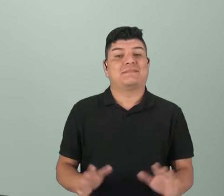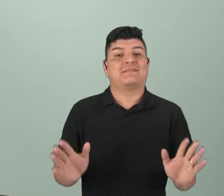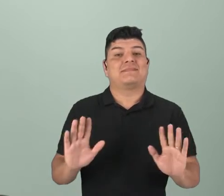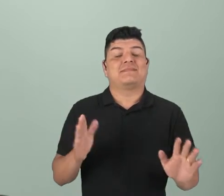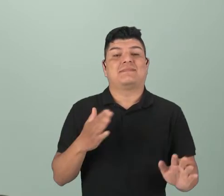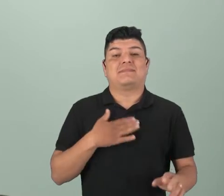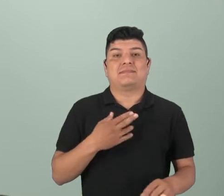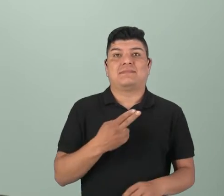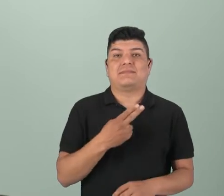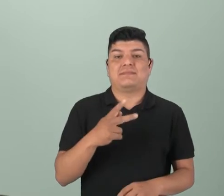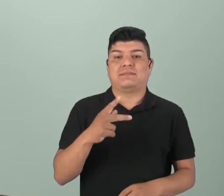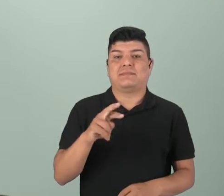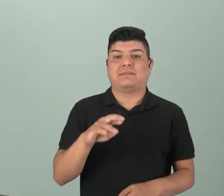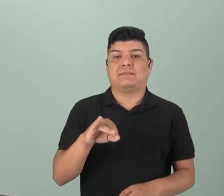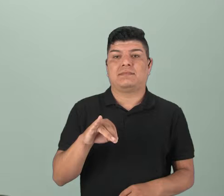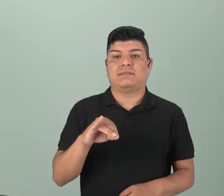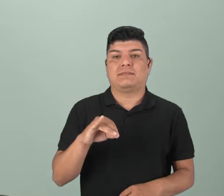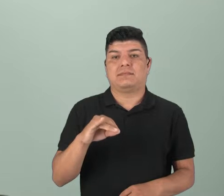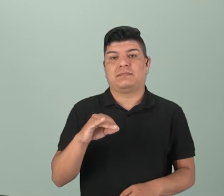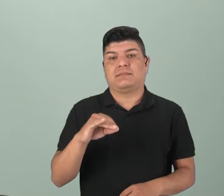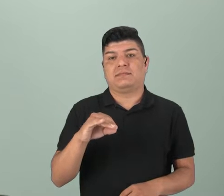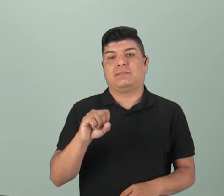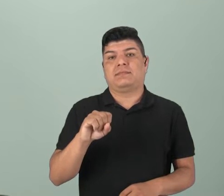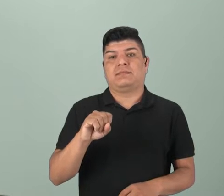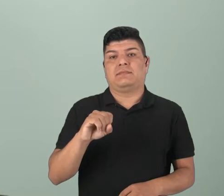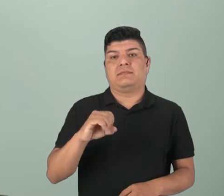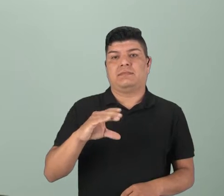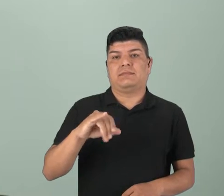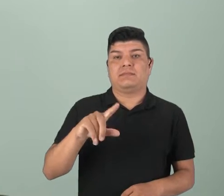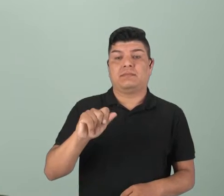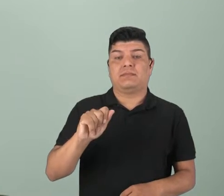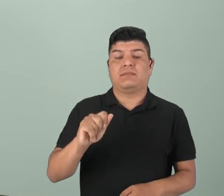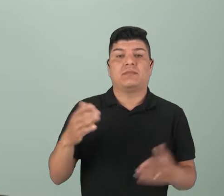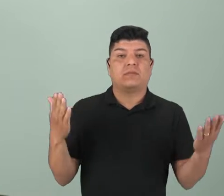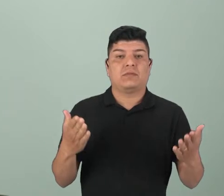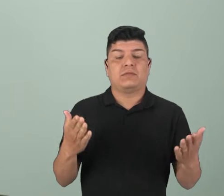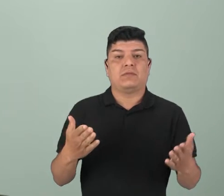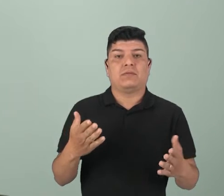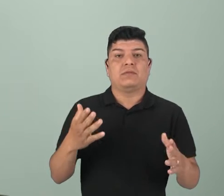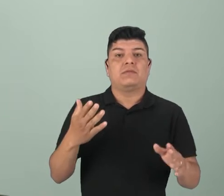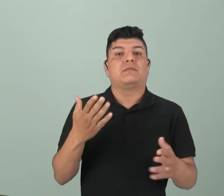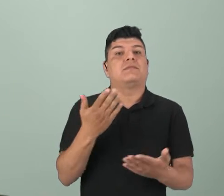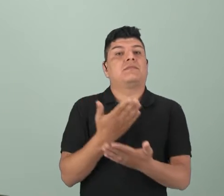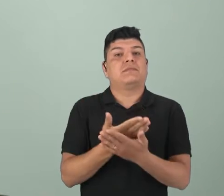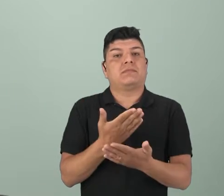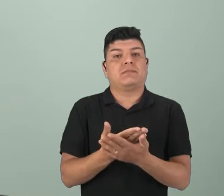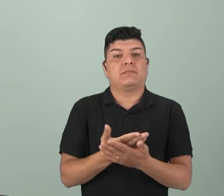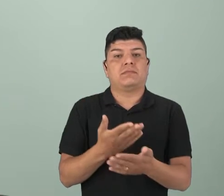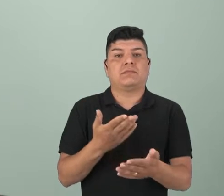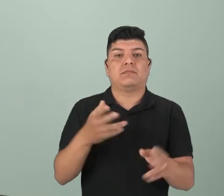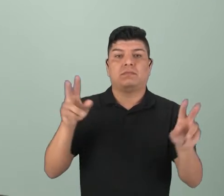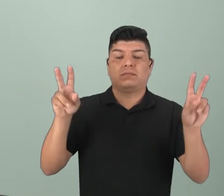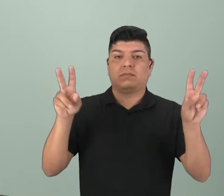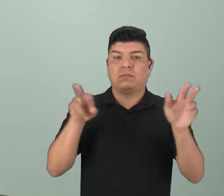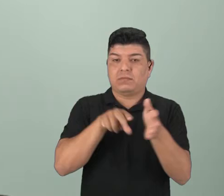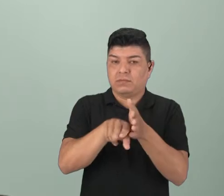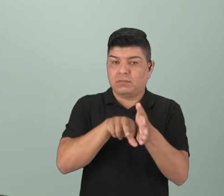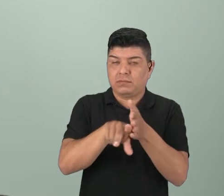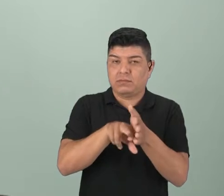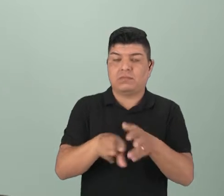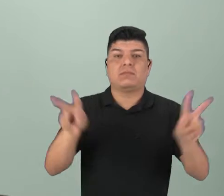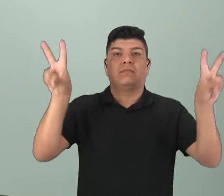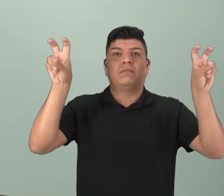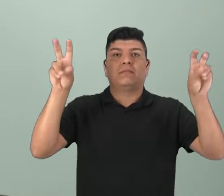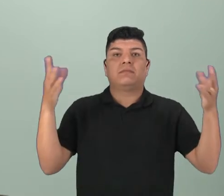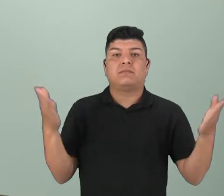Olá, eu sou a professora Priscila. Hoje nós teremos mais uma aula de biologia e o nosso tema será a síntese de